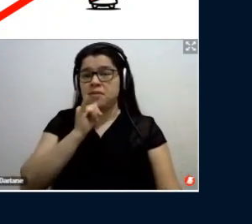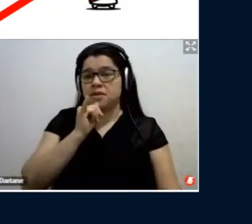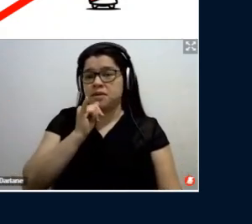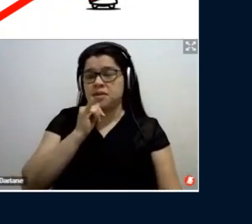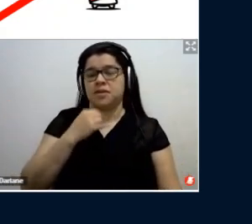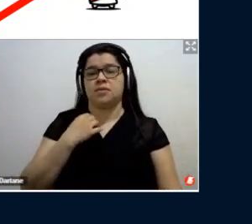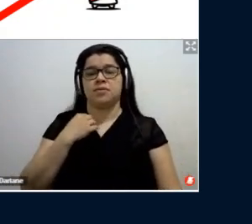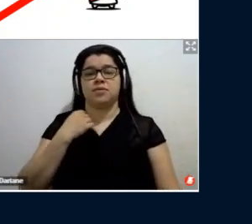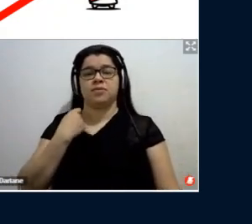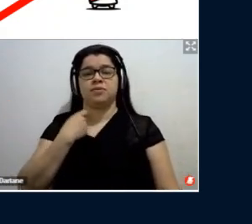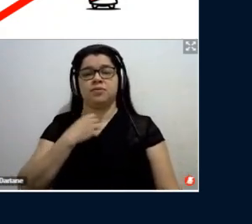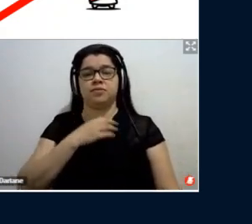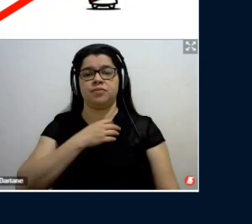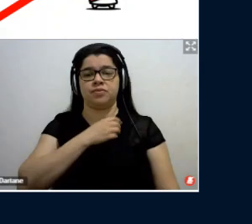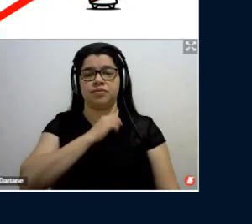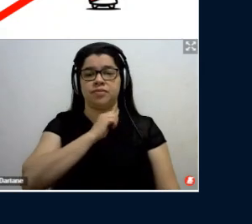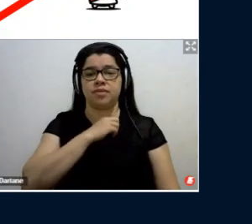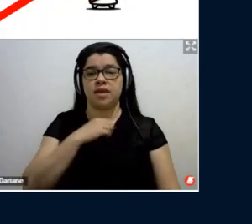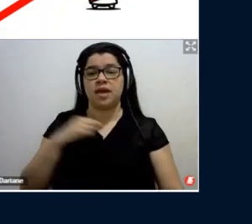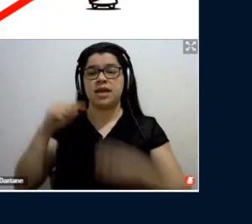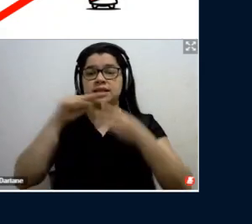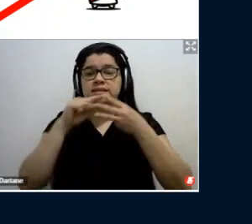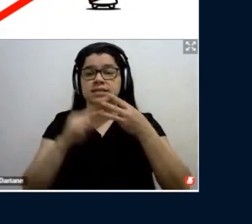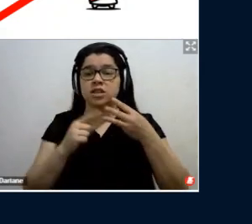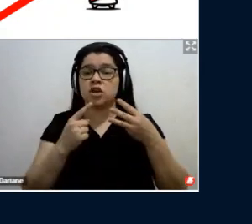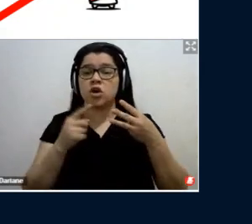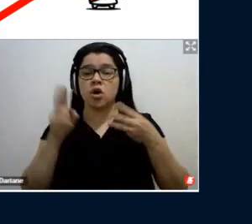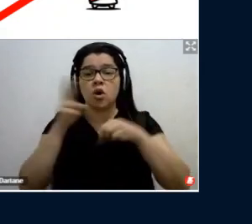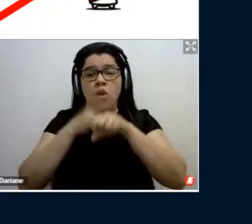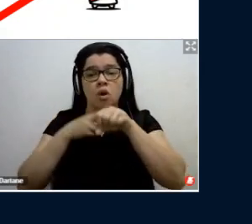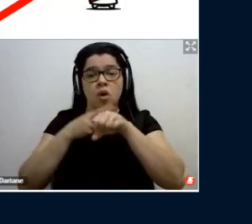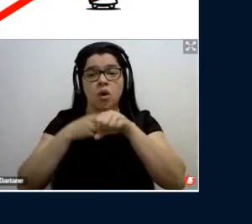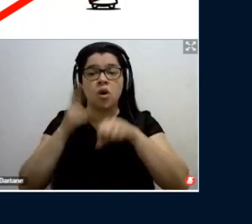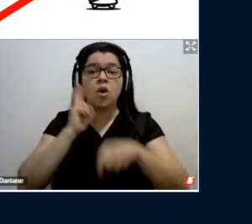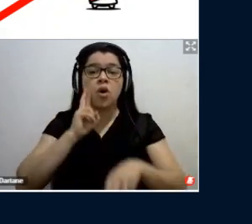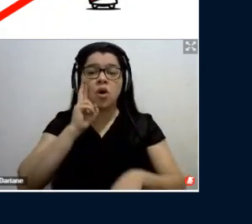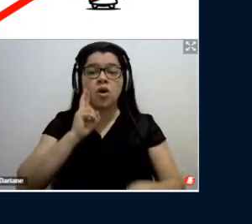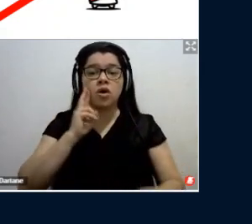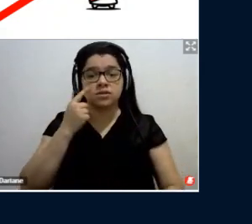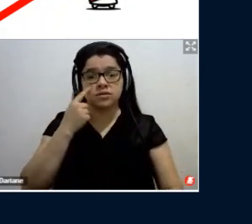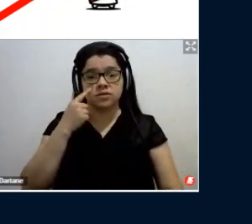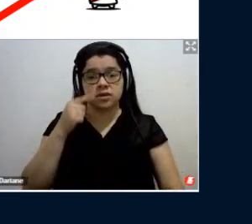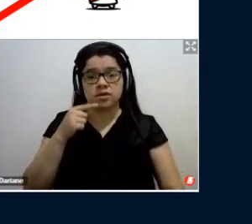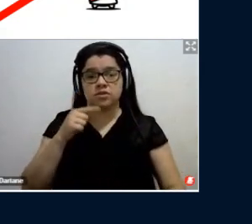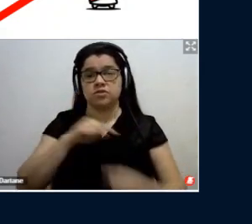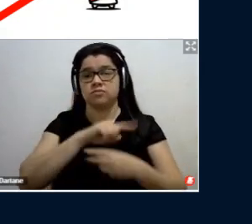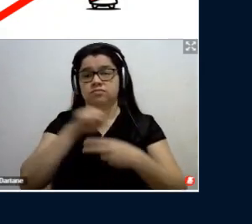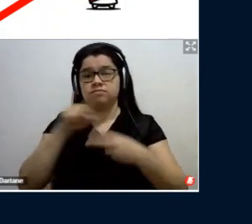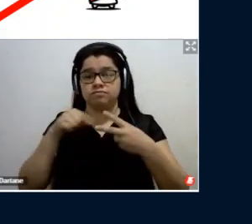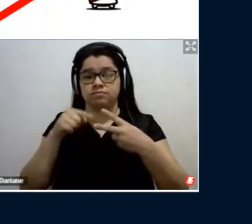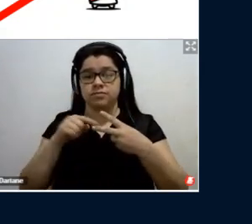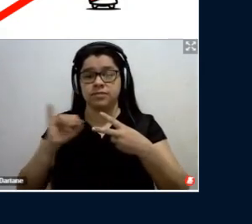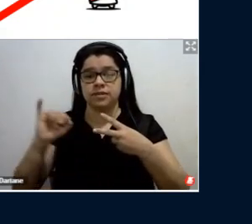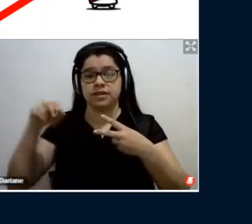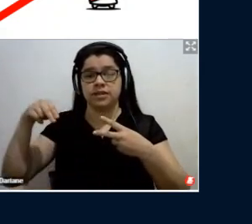termos essenciais, os termos integrantes,